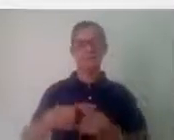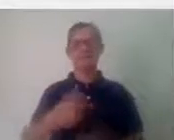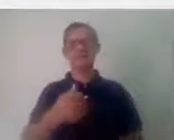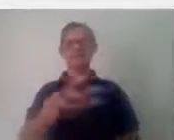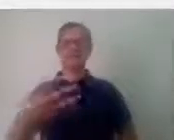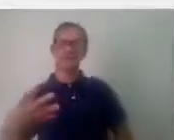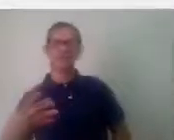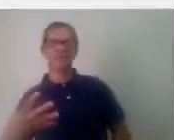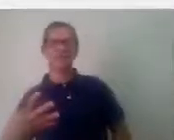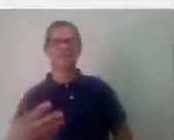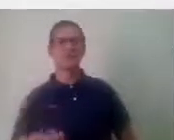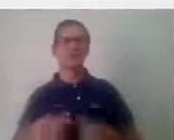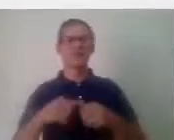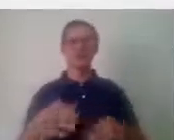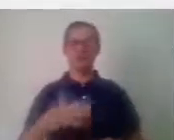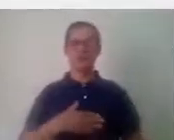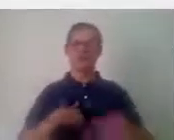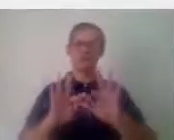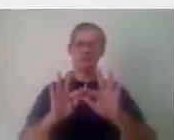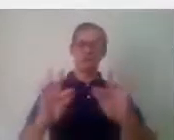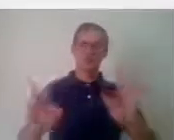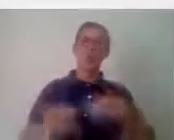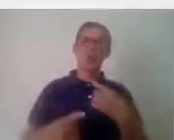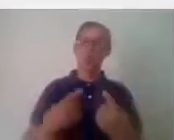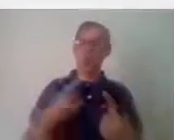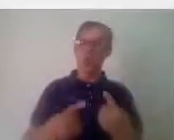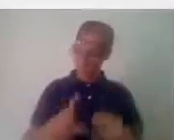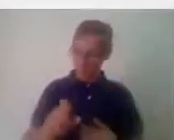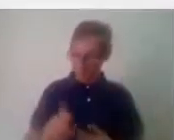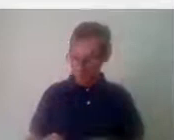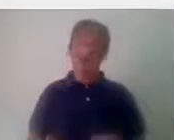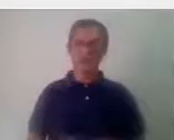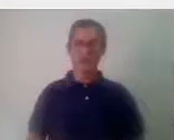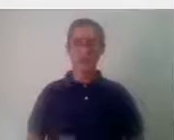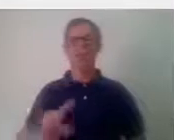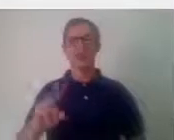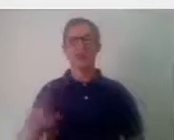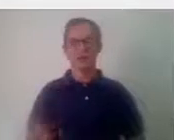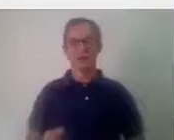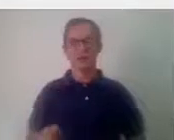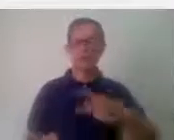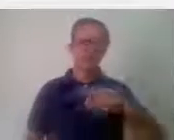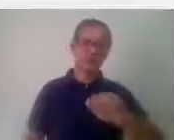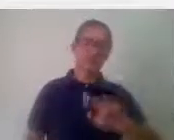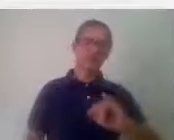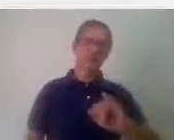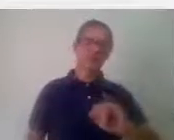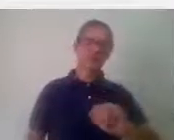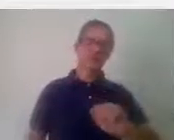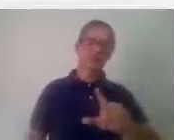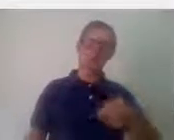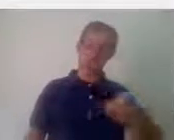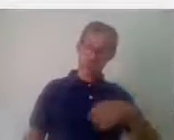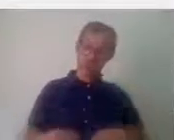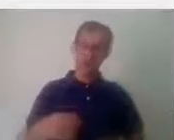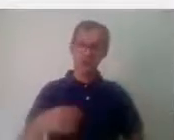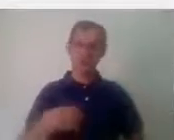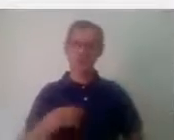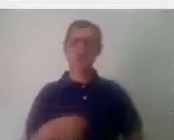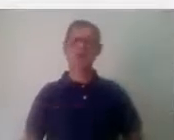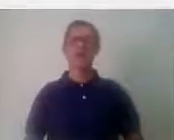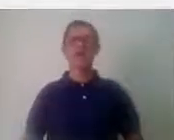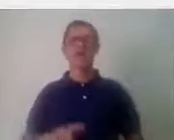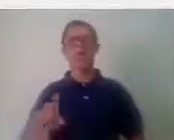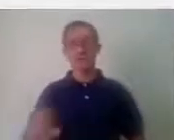14. Essa é a minha função. Qual seria a derivada parcial em relação a x? Se eu estou derivando em relação a